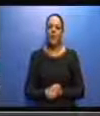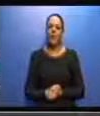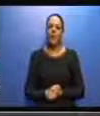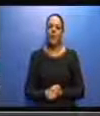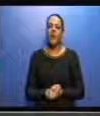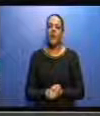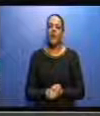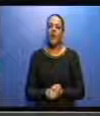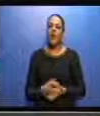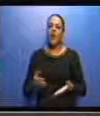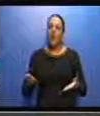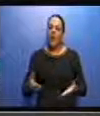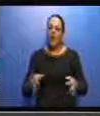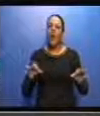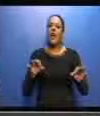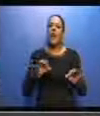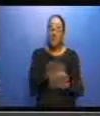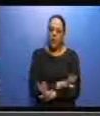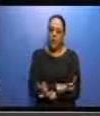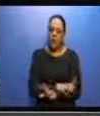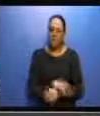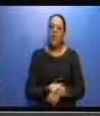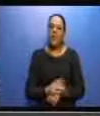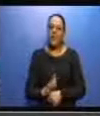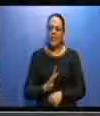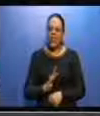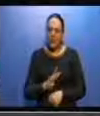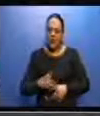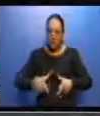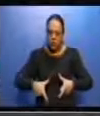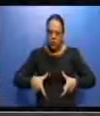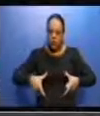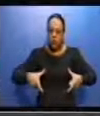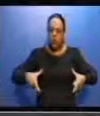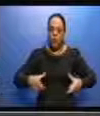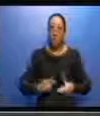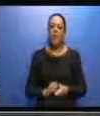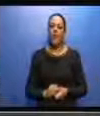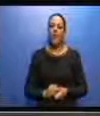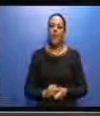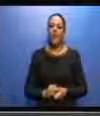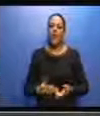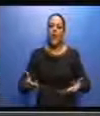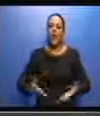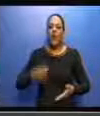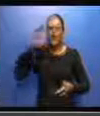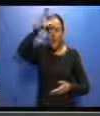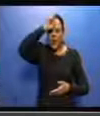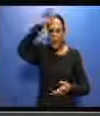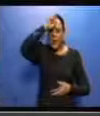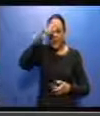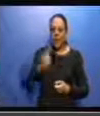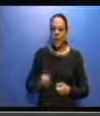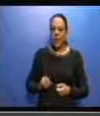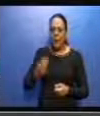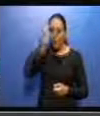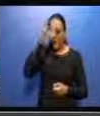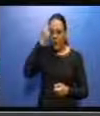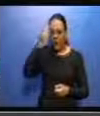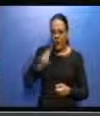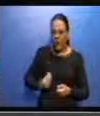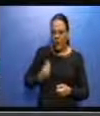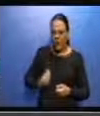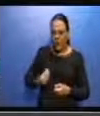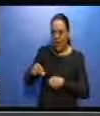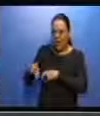nesse momento a gente termina e o assunto é da cidade né vamos falar agora do êxodo rural acredito que talvez